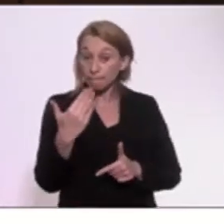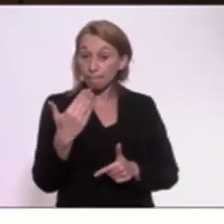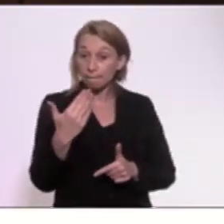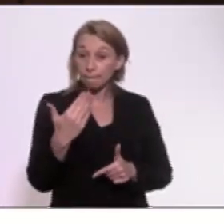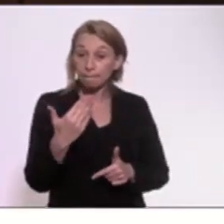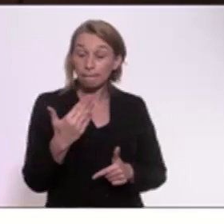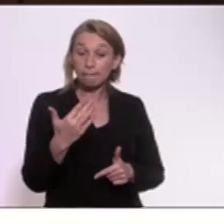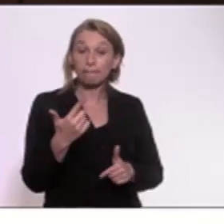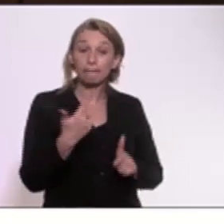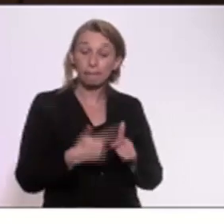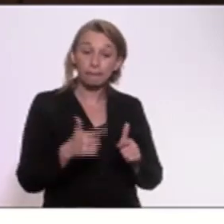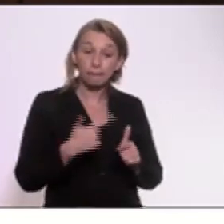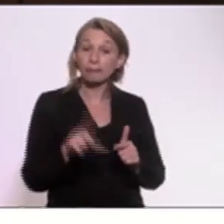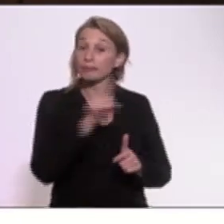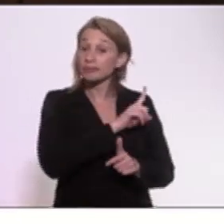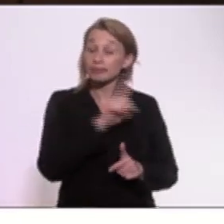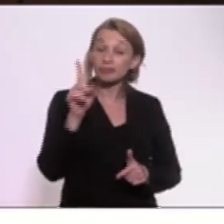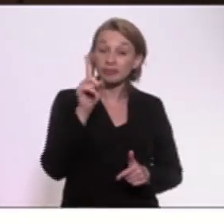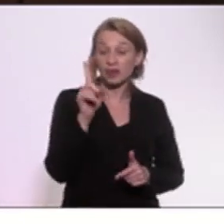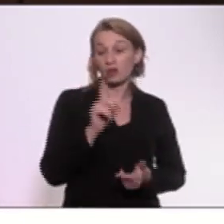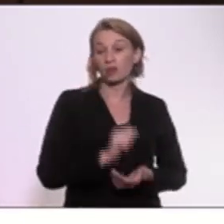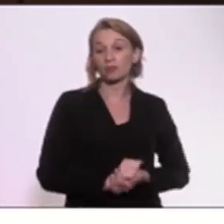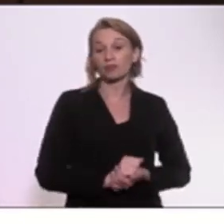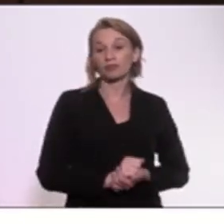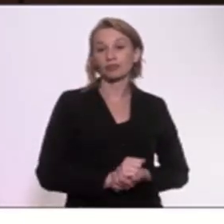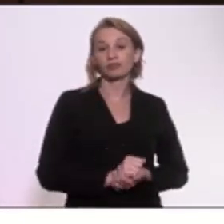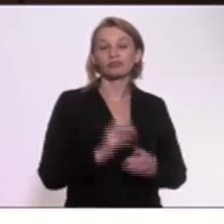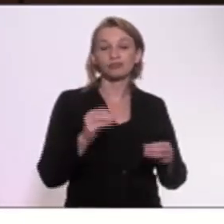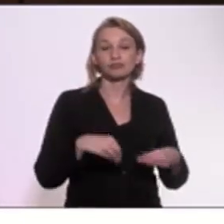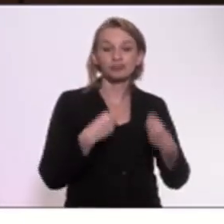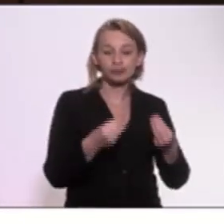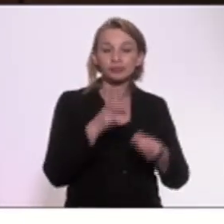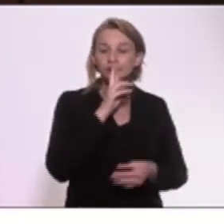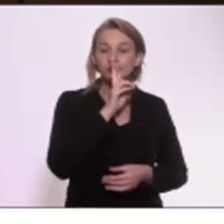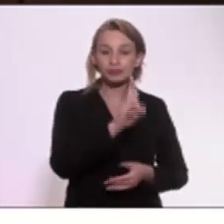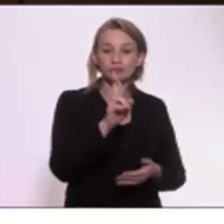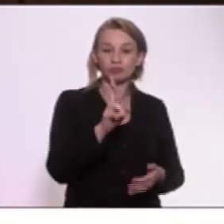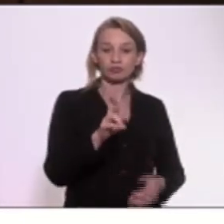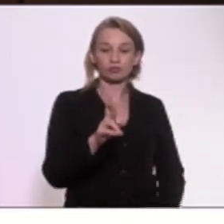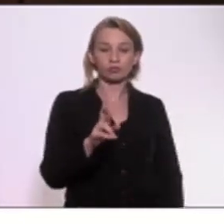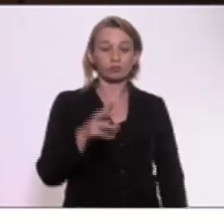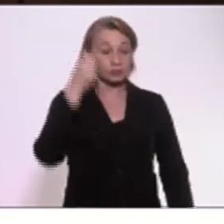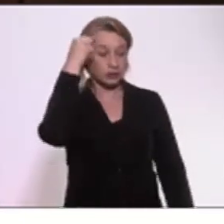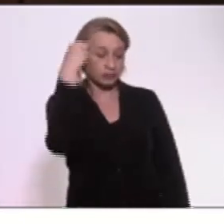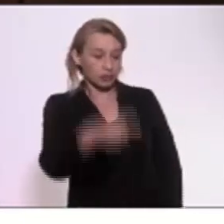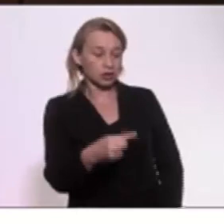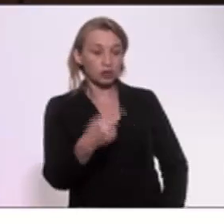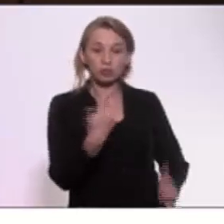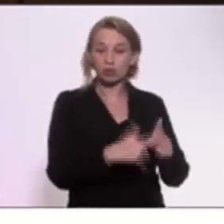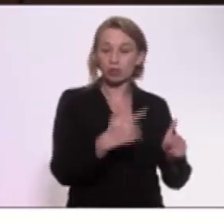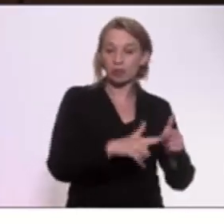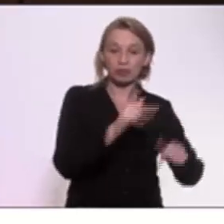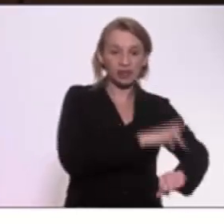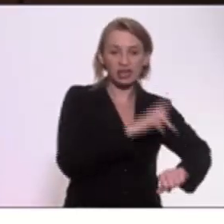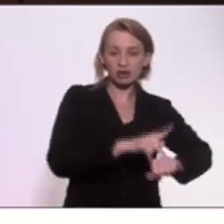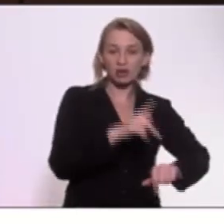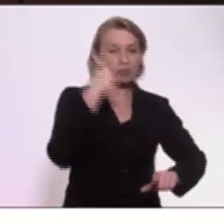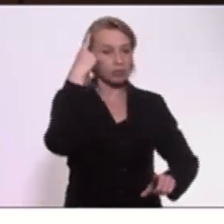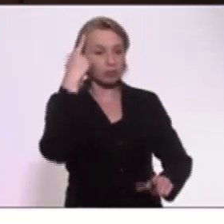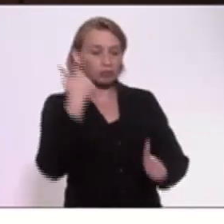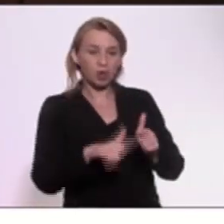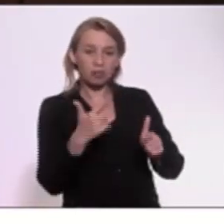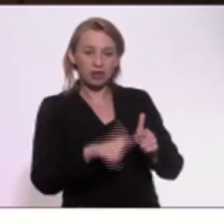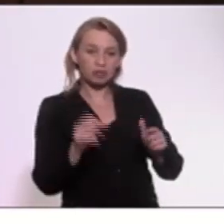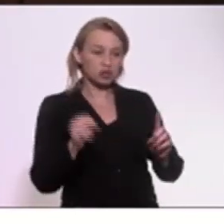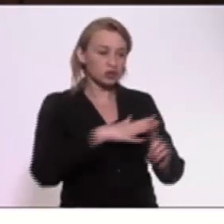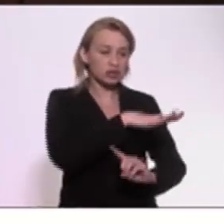do problema e não dar uma resposta autoritária para um problema pedagógico, um problema social